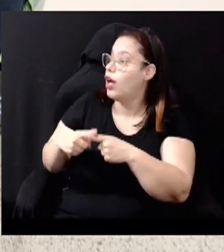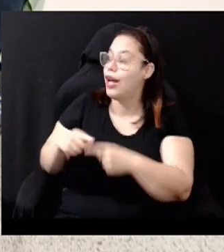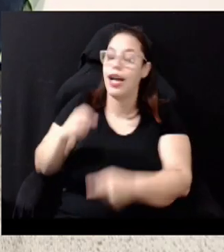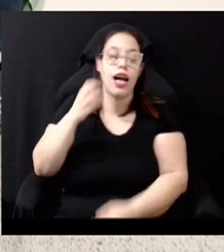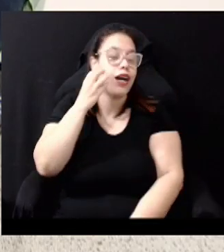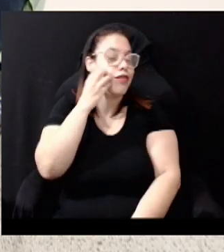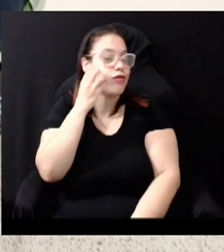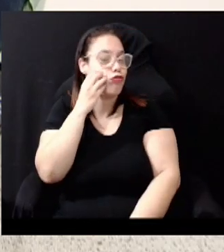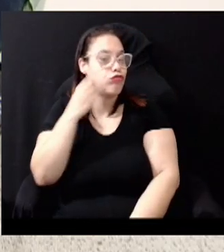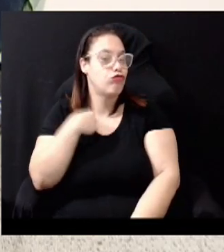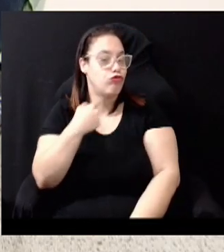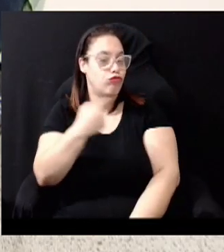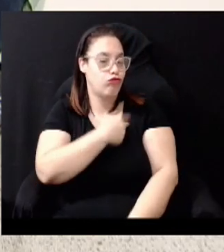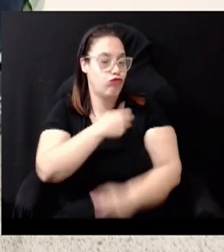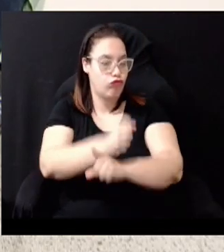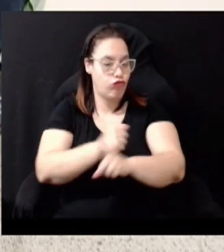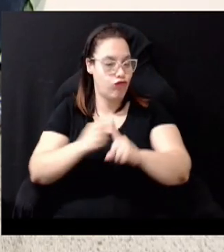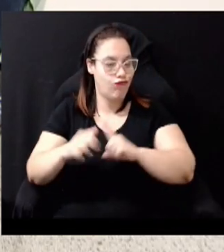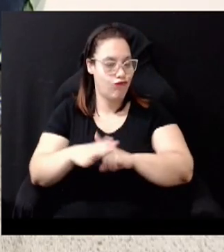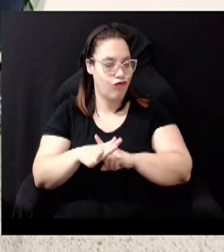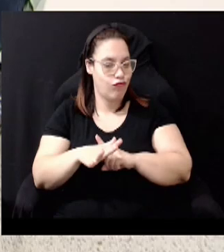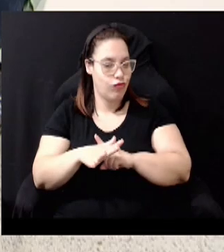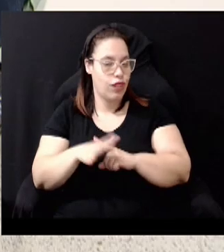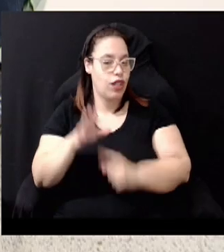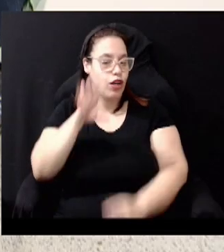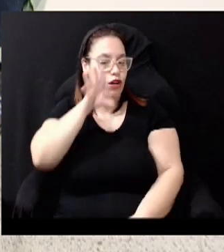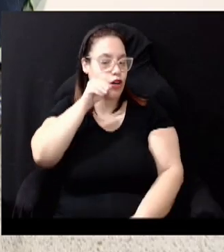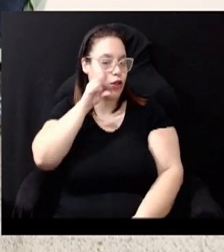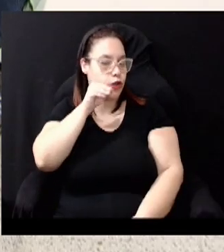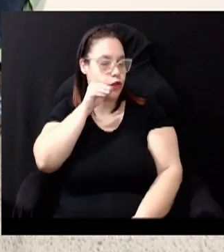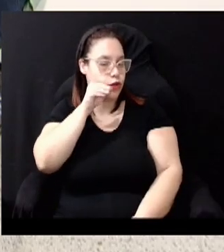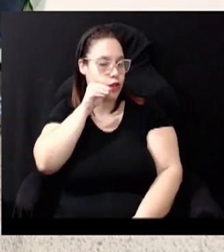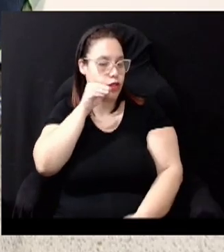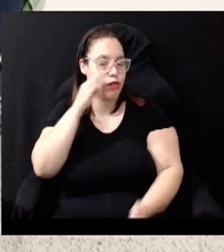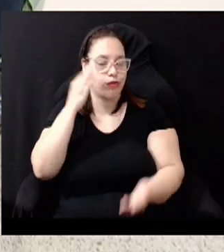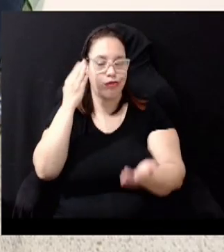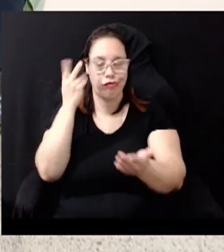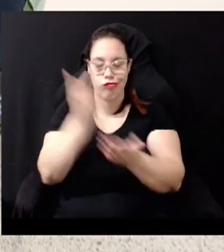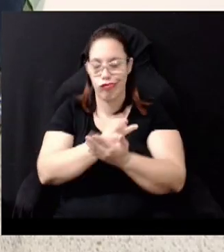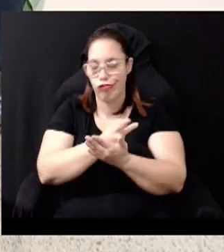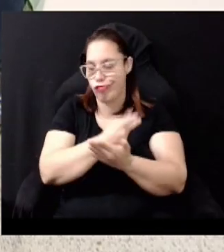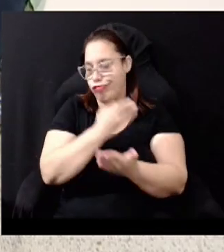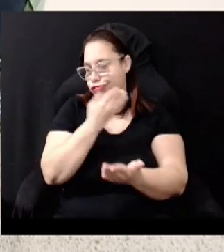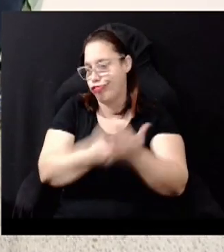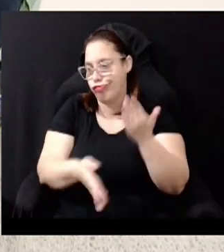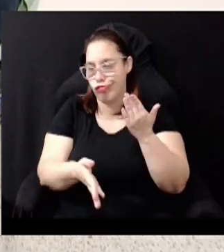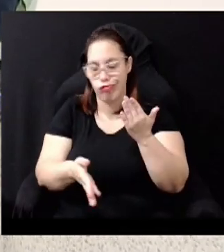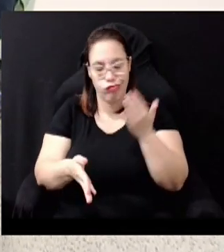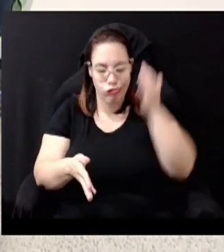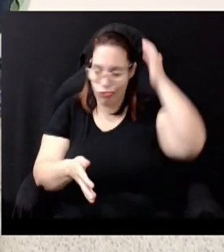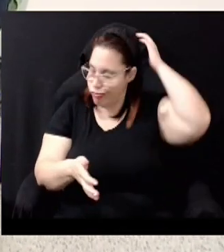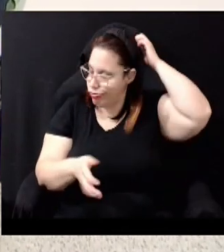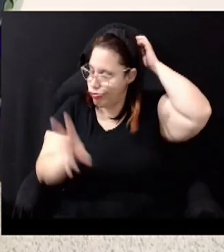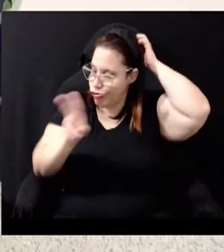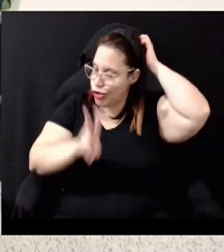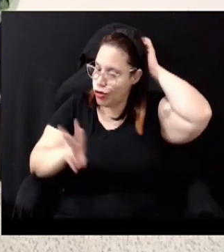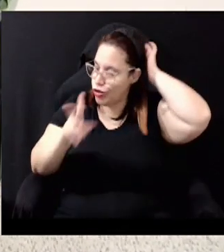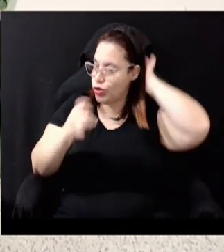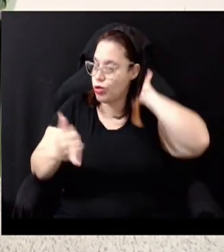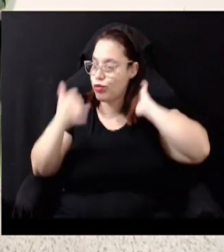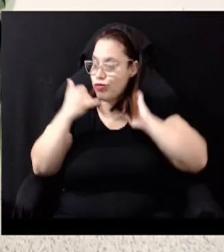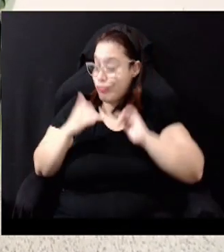tem uma sociedade de adolescentes que se perderam, né? Eles se perderam no uso do equipamento. Com certeza.